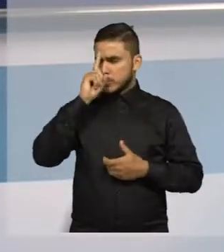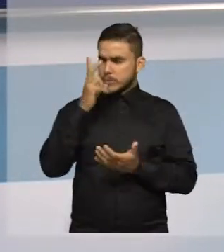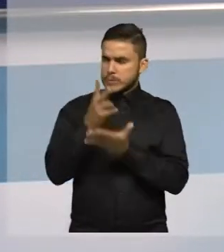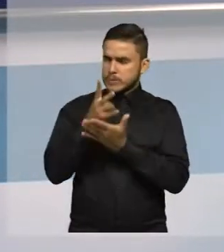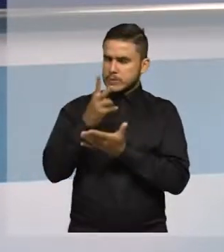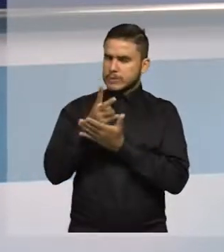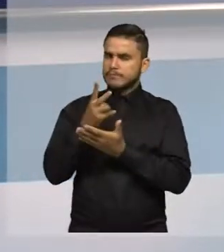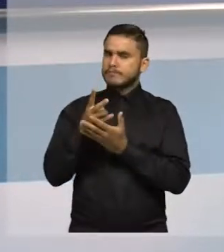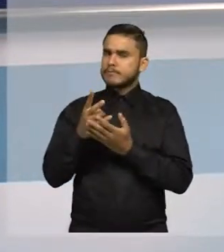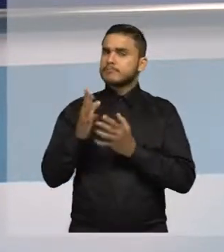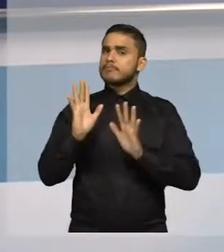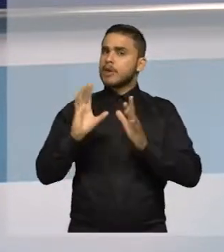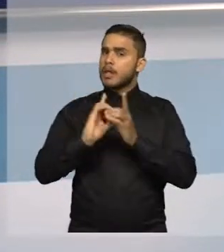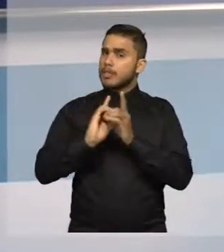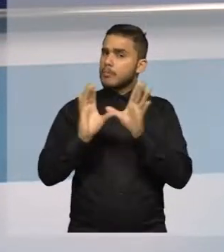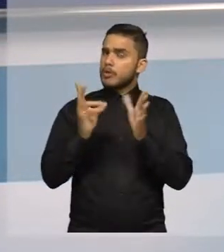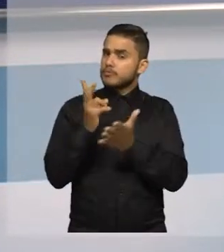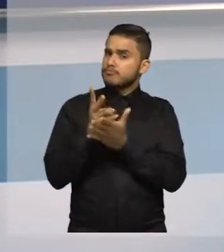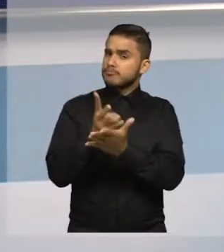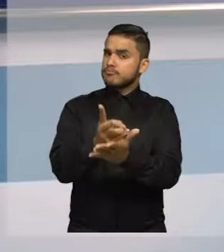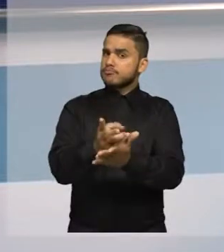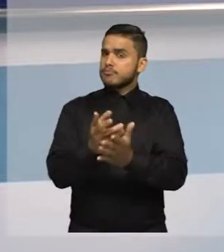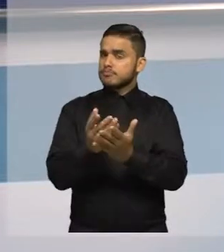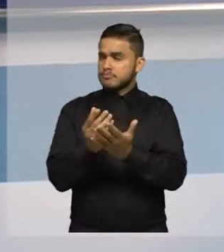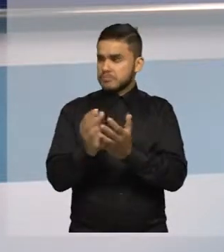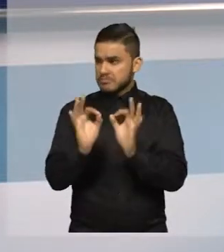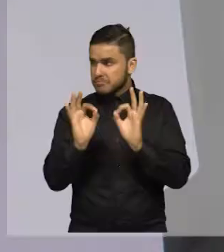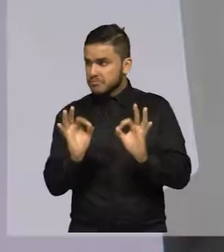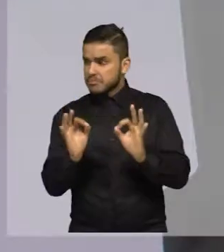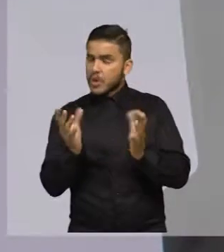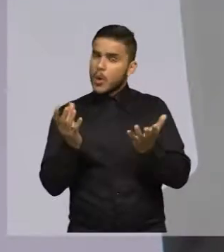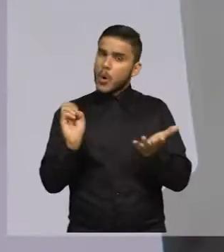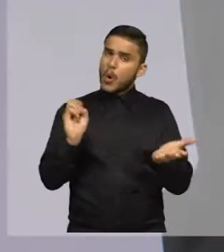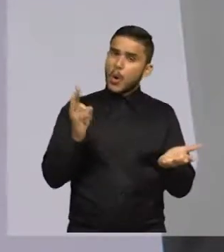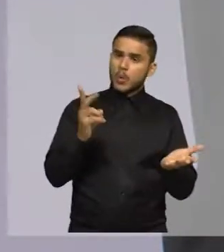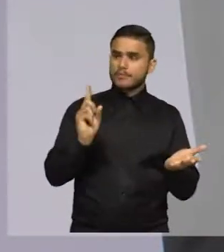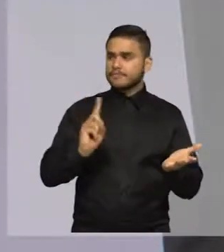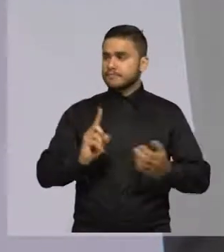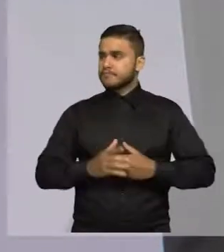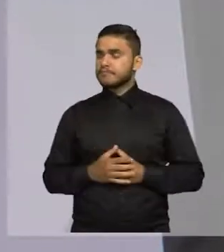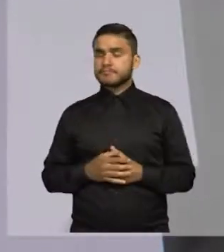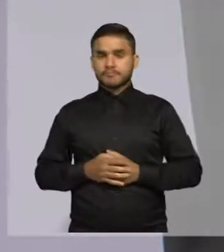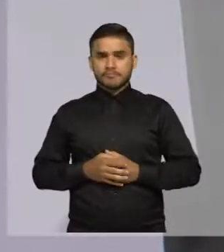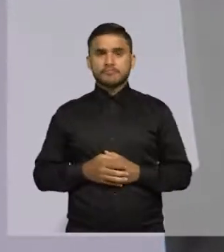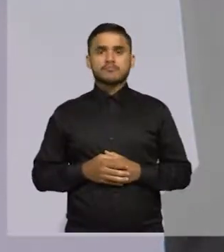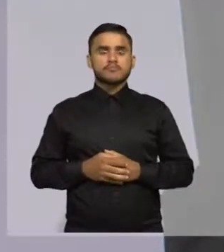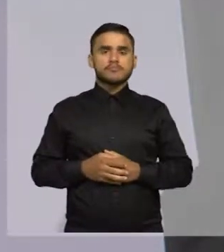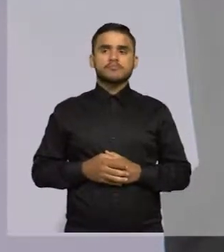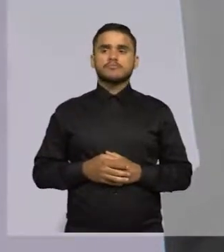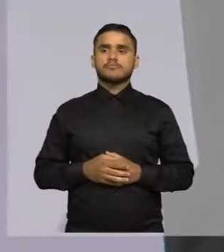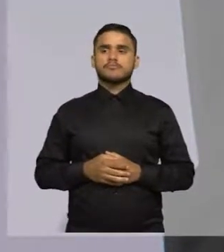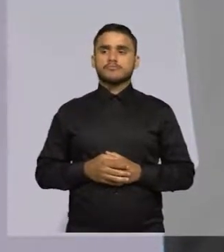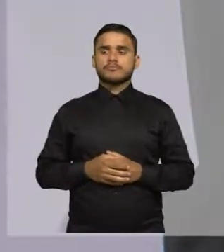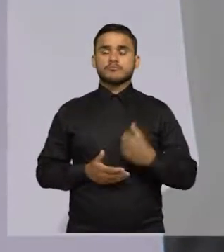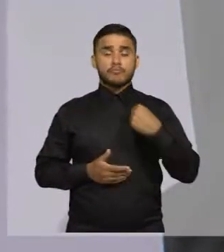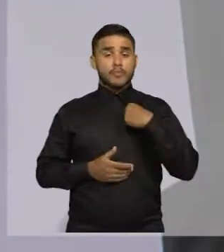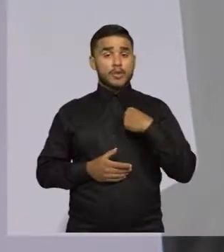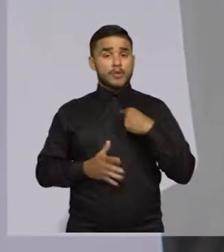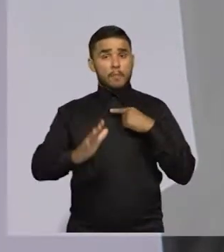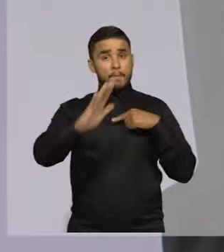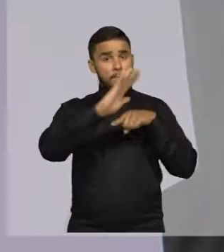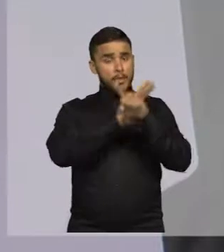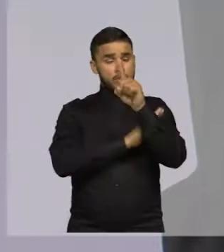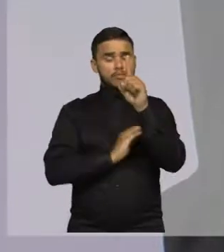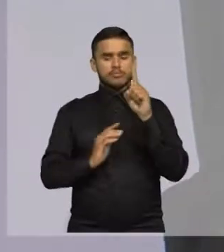regada diariamente, porque é muito frágil. Corremos algum risco? A planta morrer? Em primeiro lugar, eu quero fazer